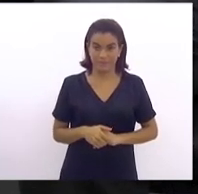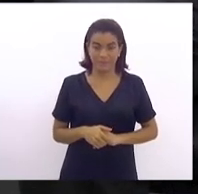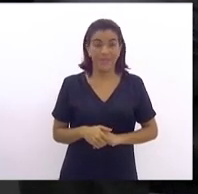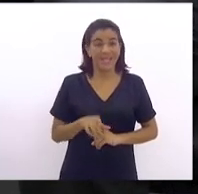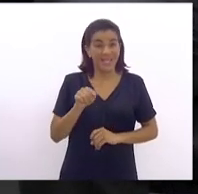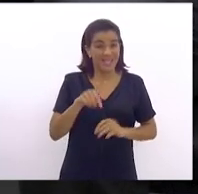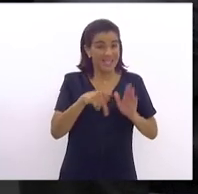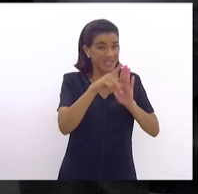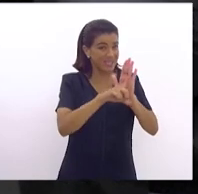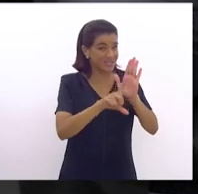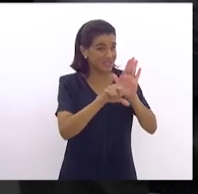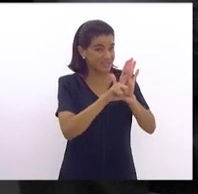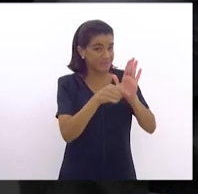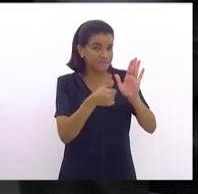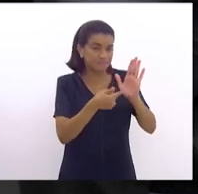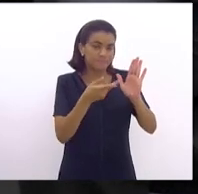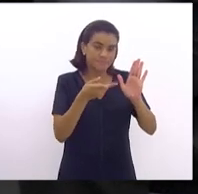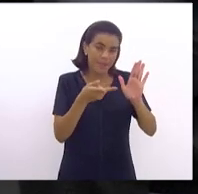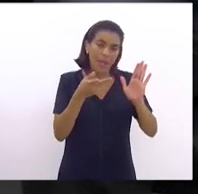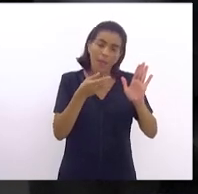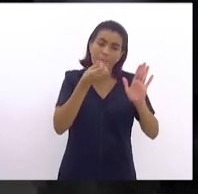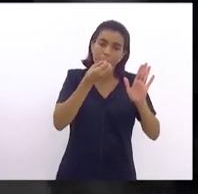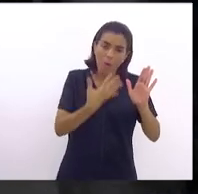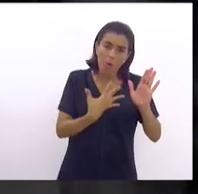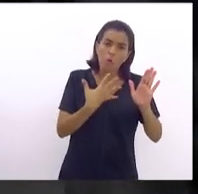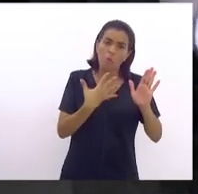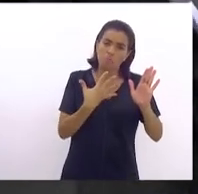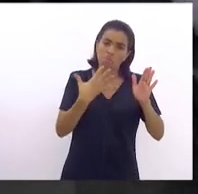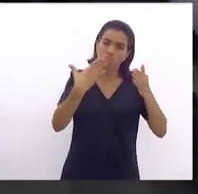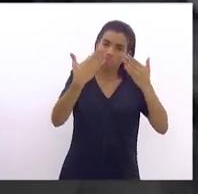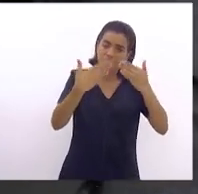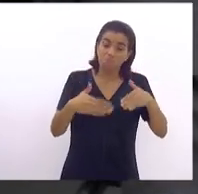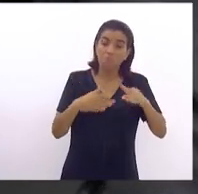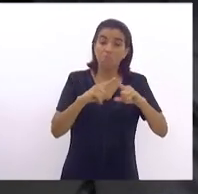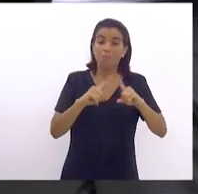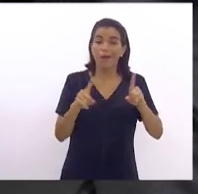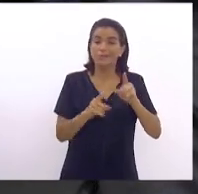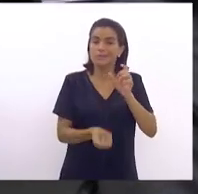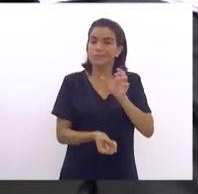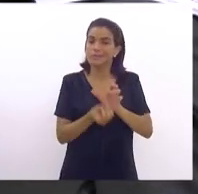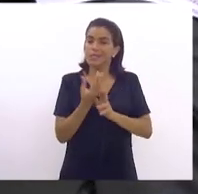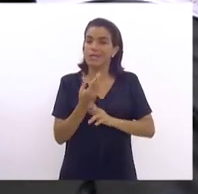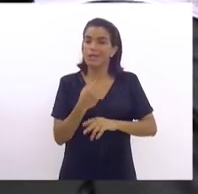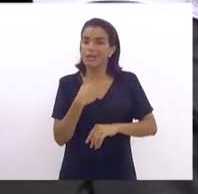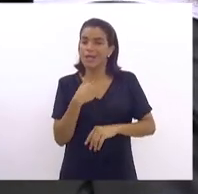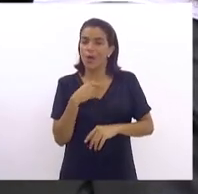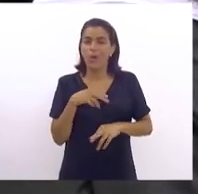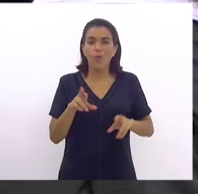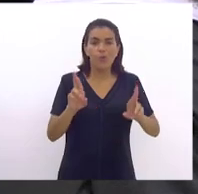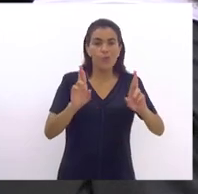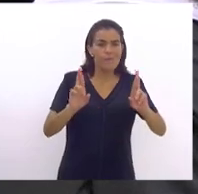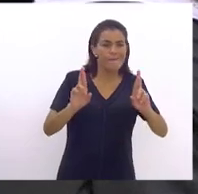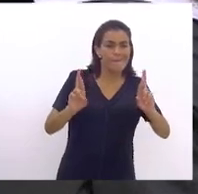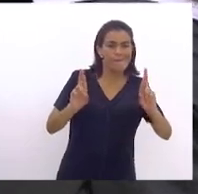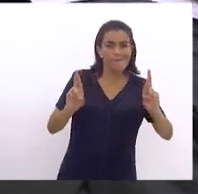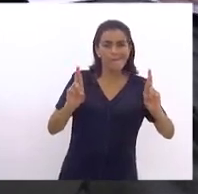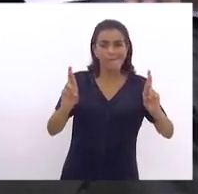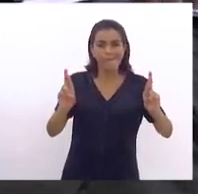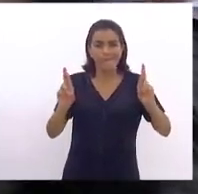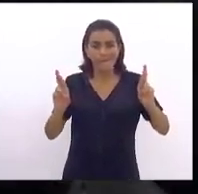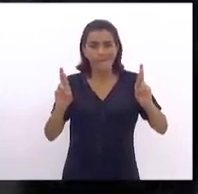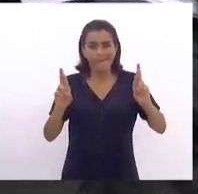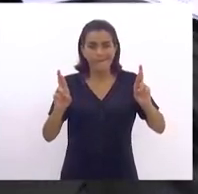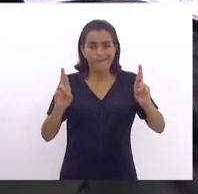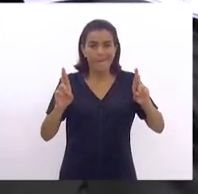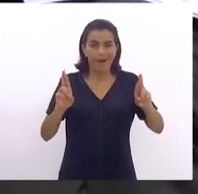Esses projetos, apesar de serem válidos, criam uma expectativa no corpo funcional imenso,